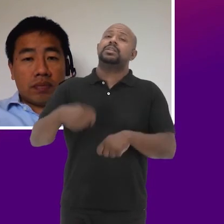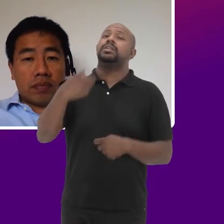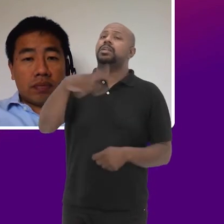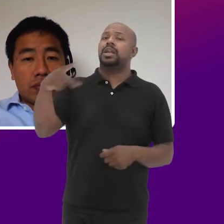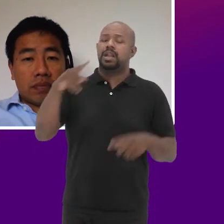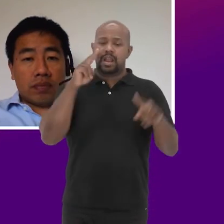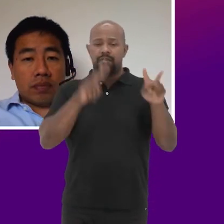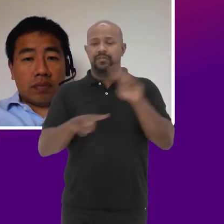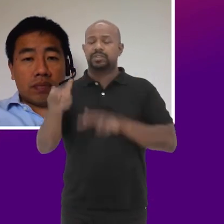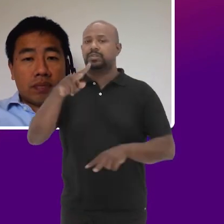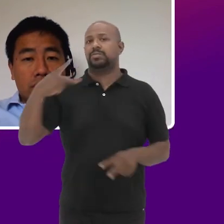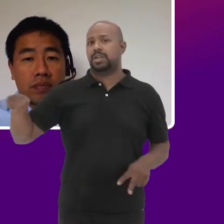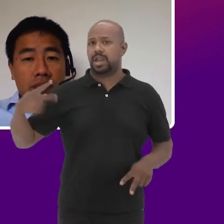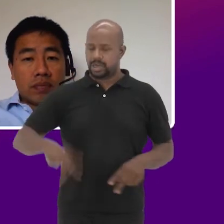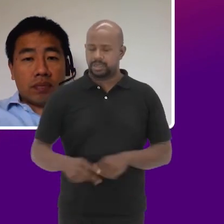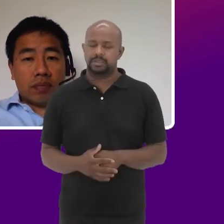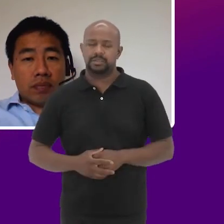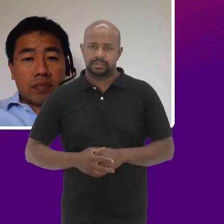vista